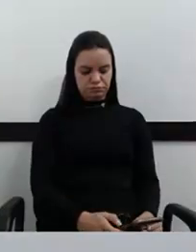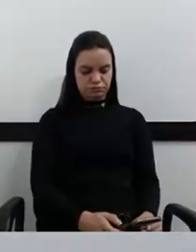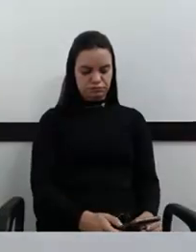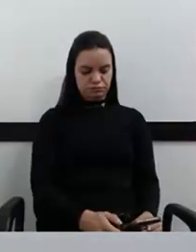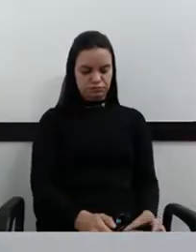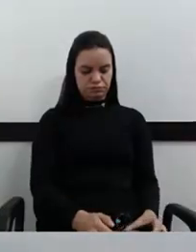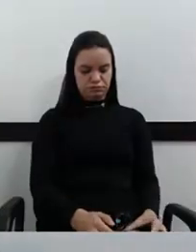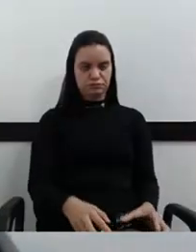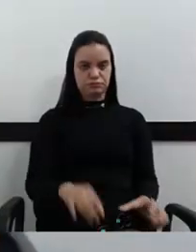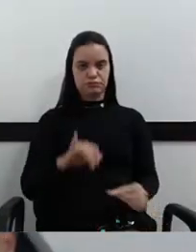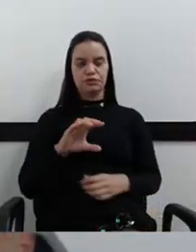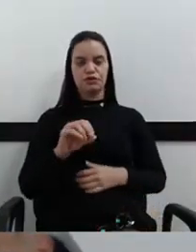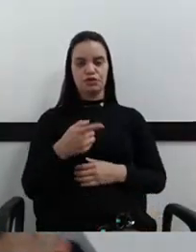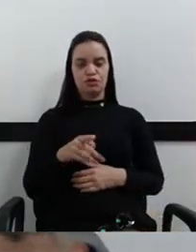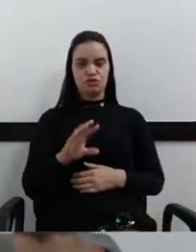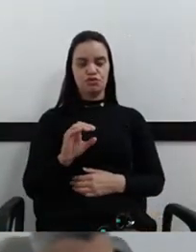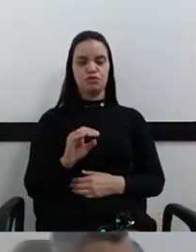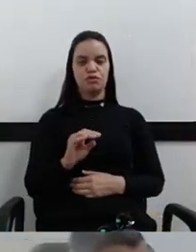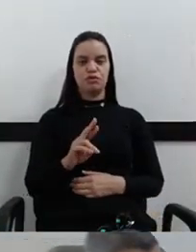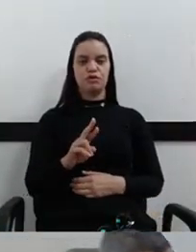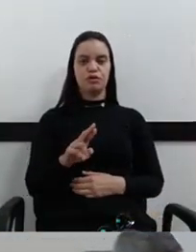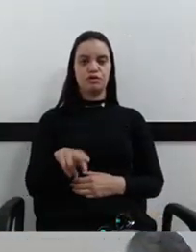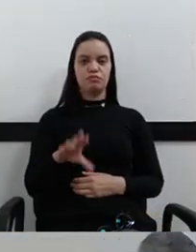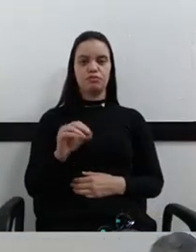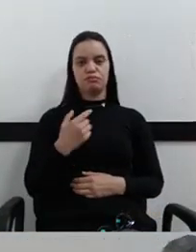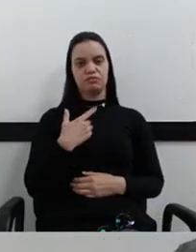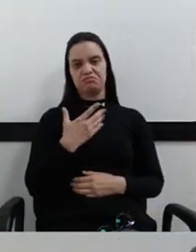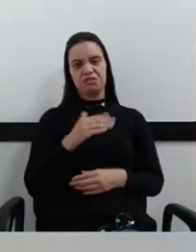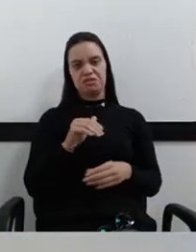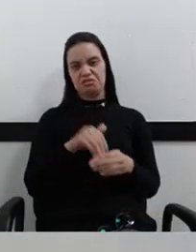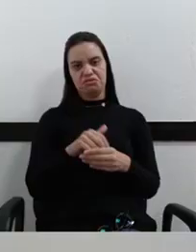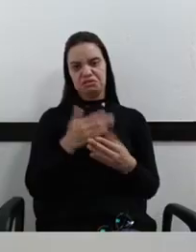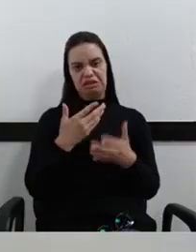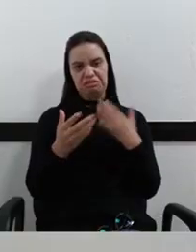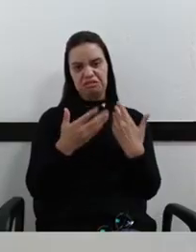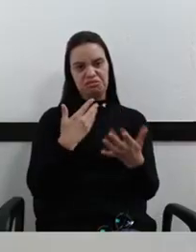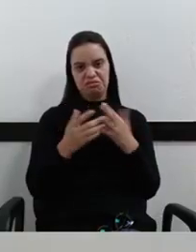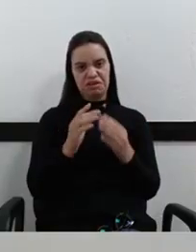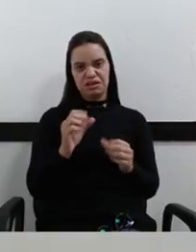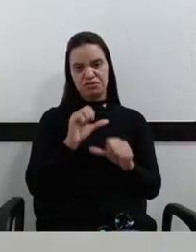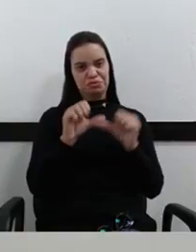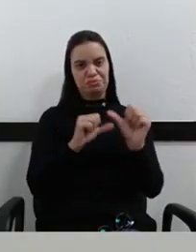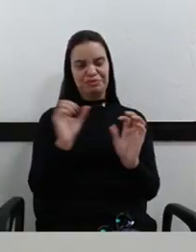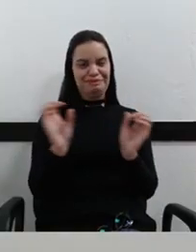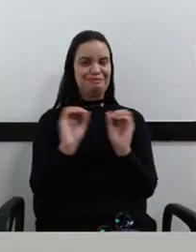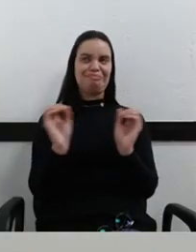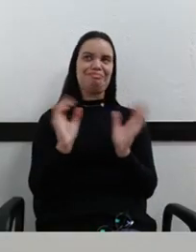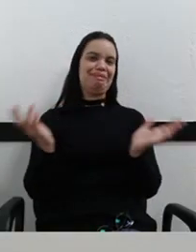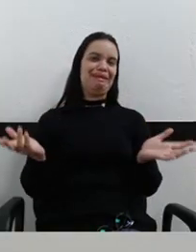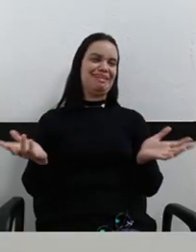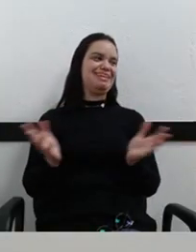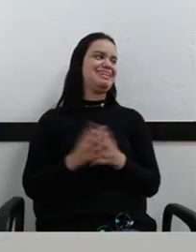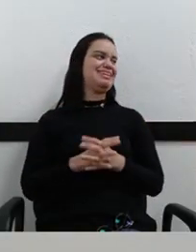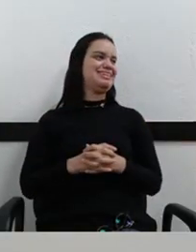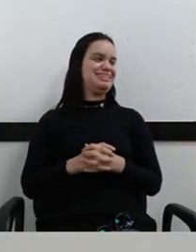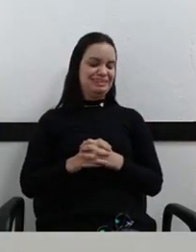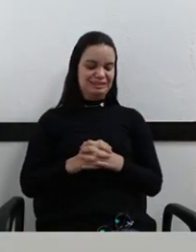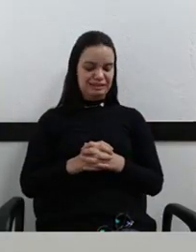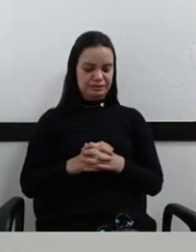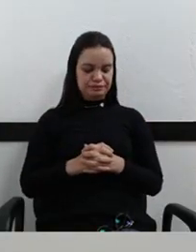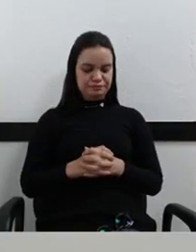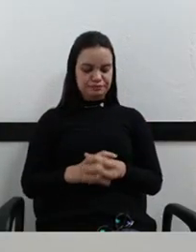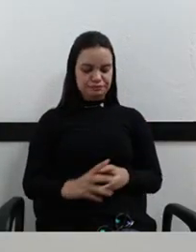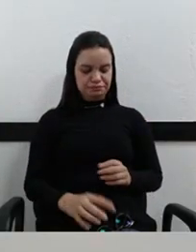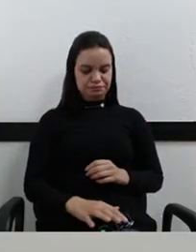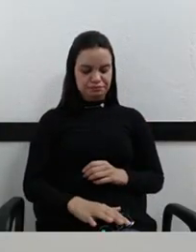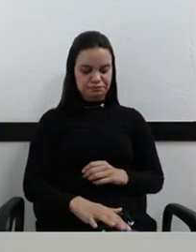Eu, João Bruno, você e a Surraile, 5. São 5. Então eu posso votar de qualquer jeito. Pode votar de qualquer jeito. Então os votos favoráveis. Então